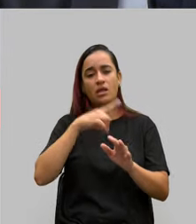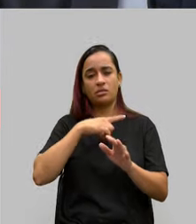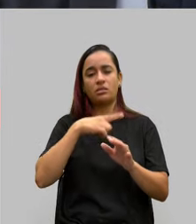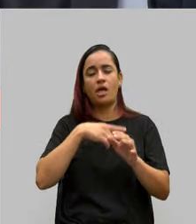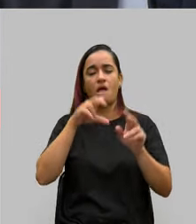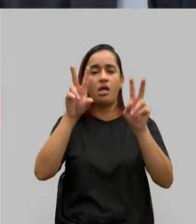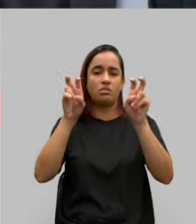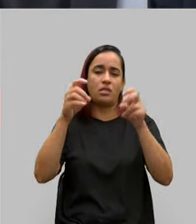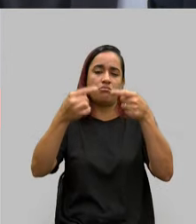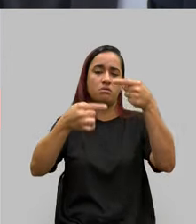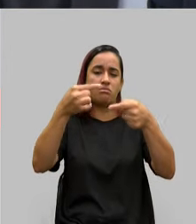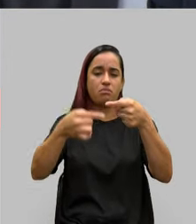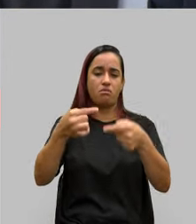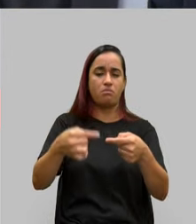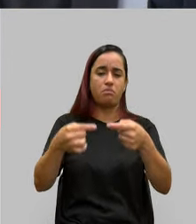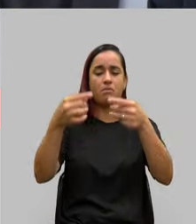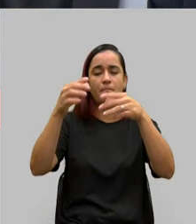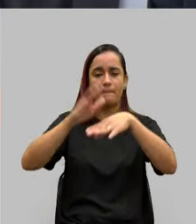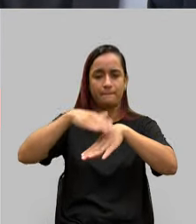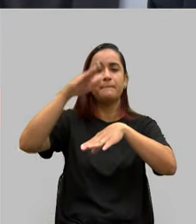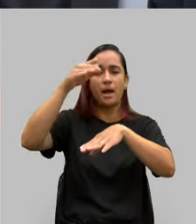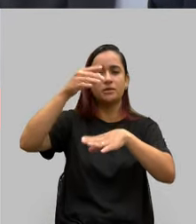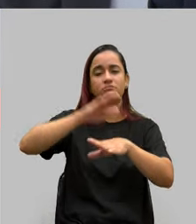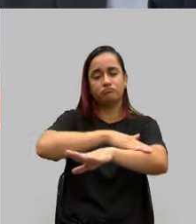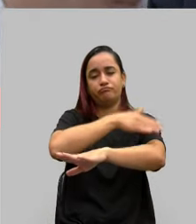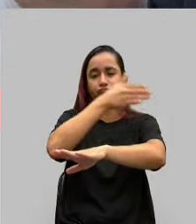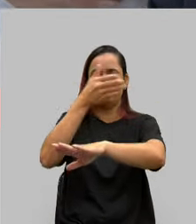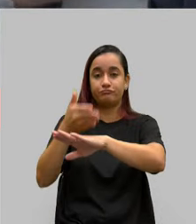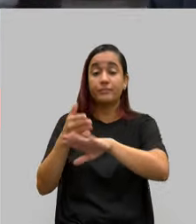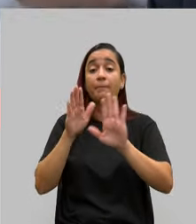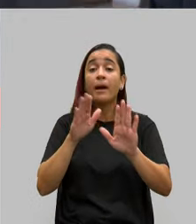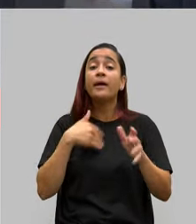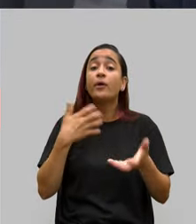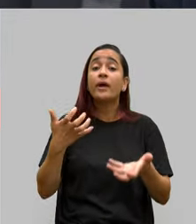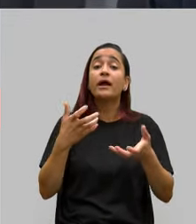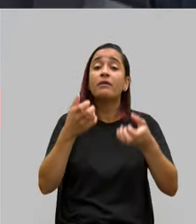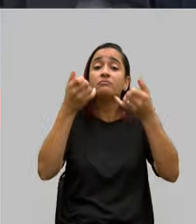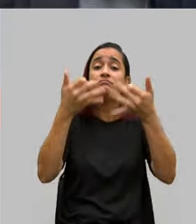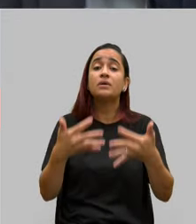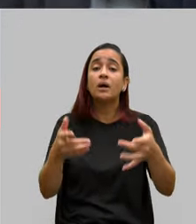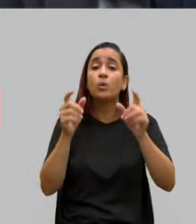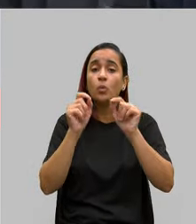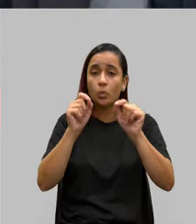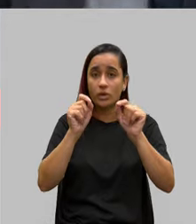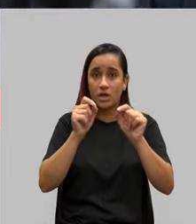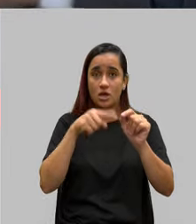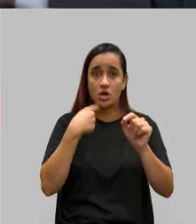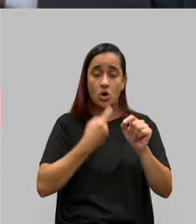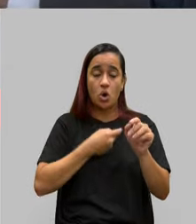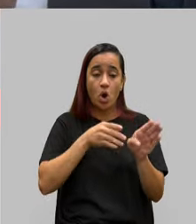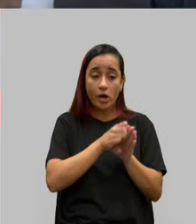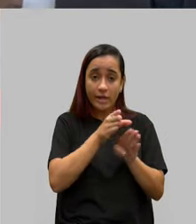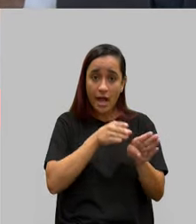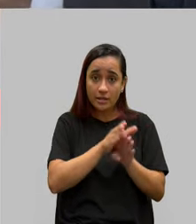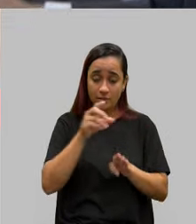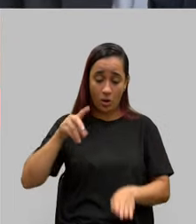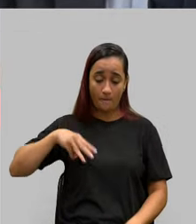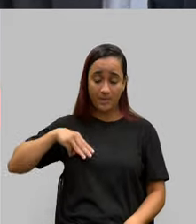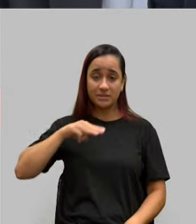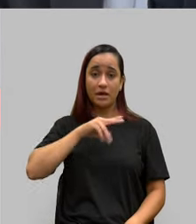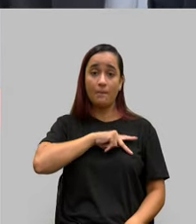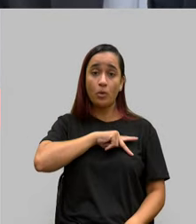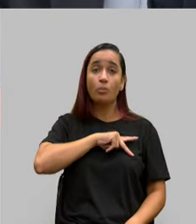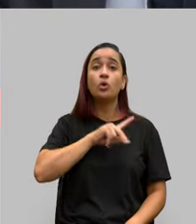mais de forma mais aprofundada dizer que eh a orientação do do ministério público né a gente parte sempre da premissa da